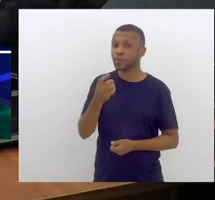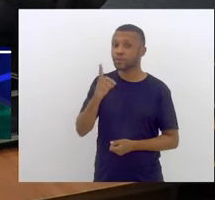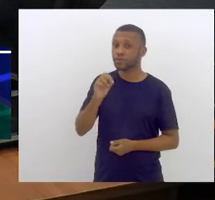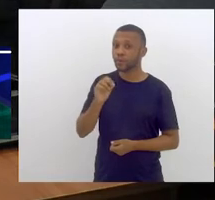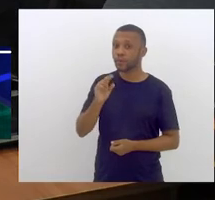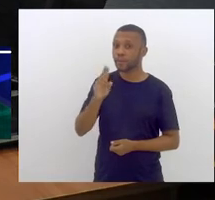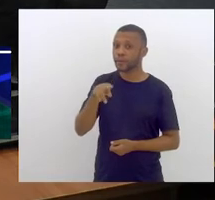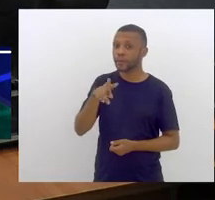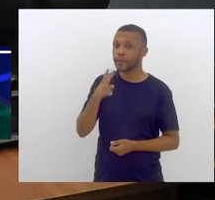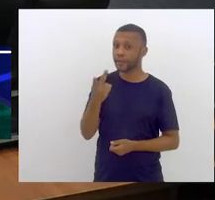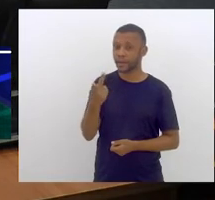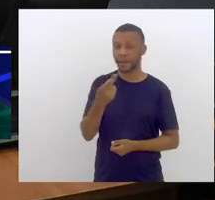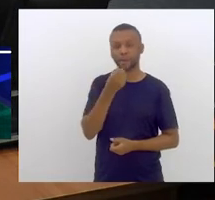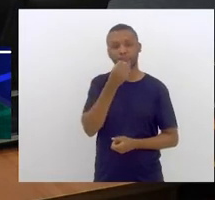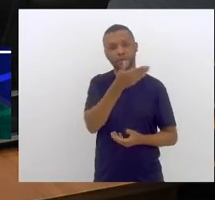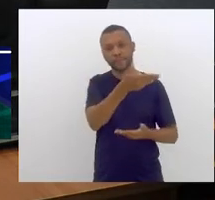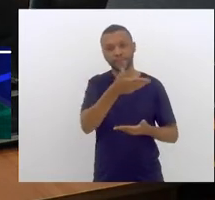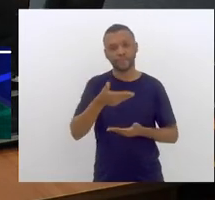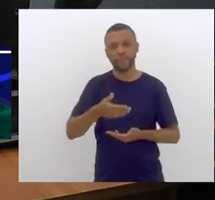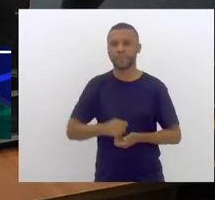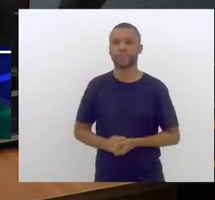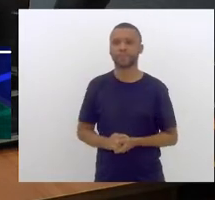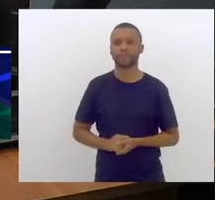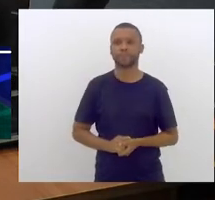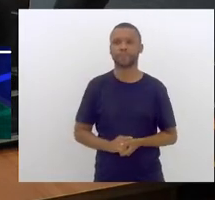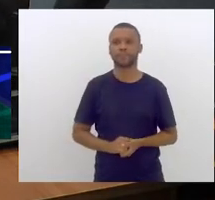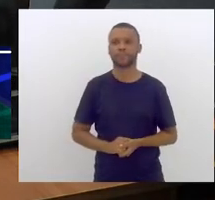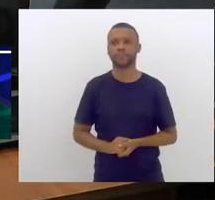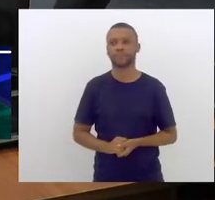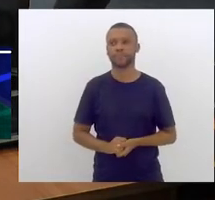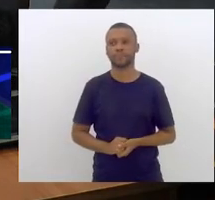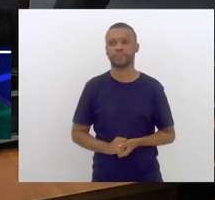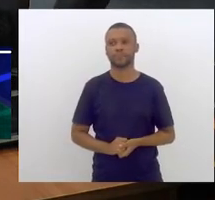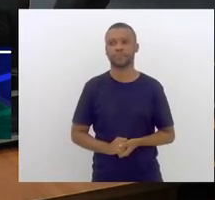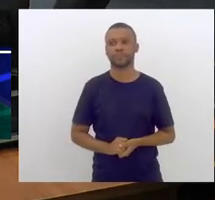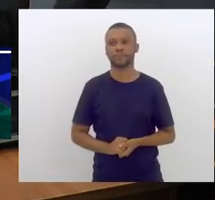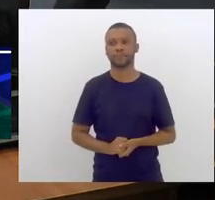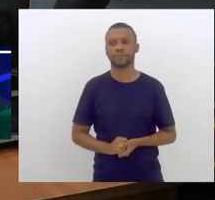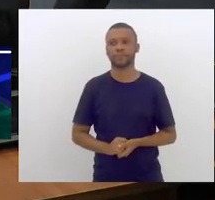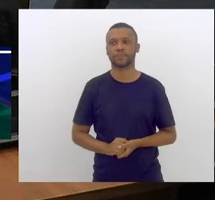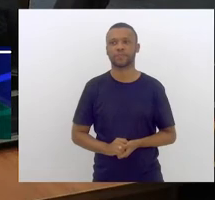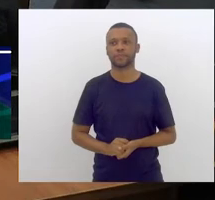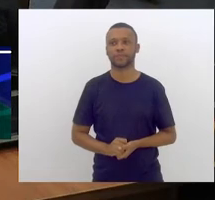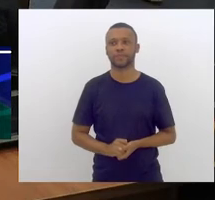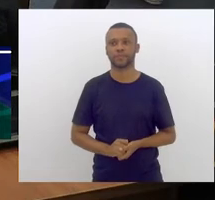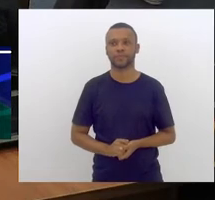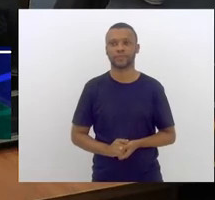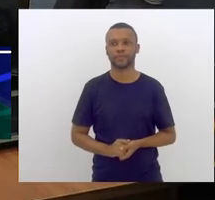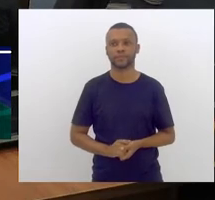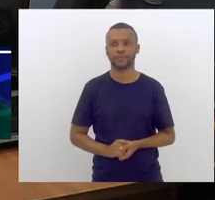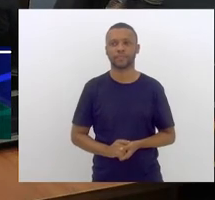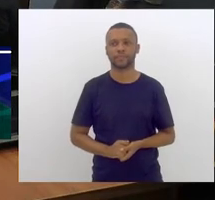irmão. Senhor presidente. Já, é Márcio. Aperta lá.